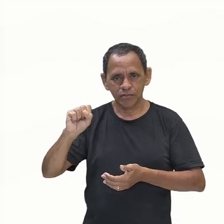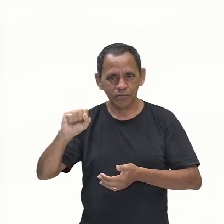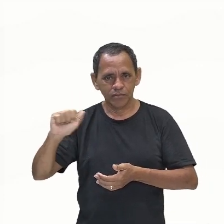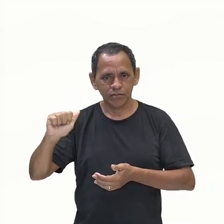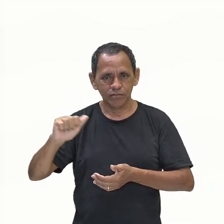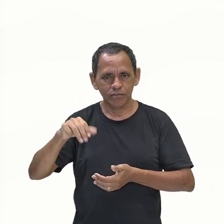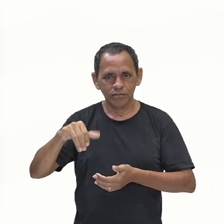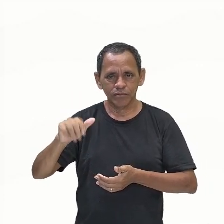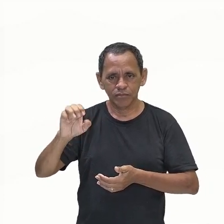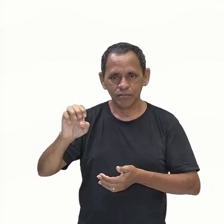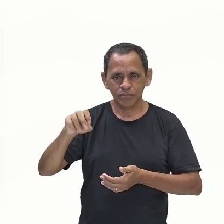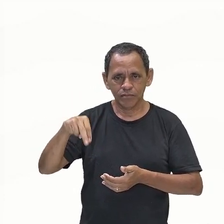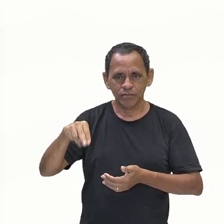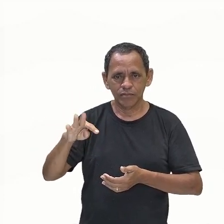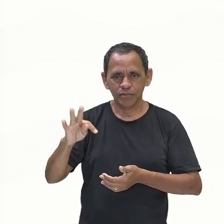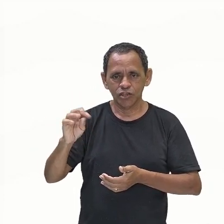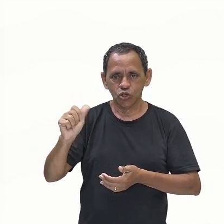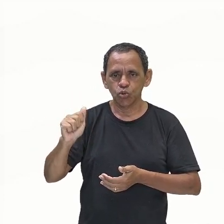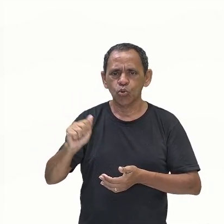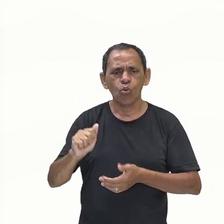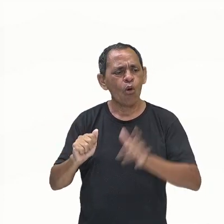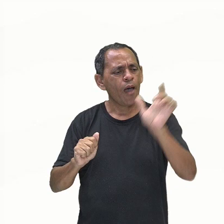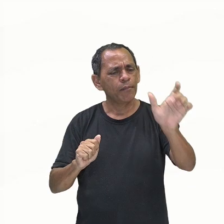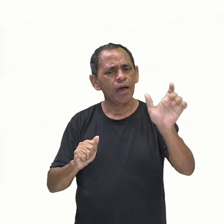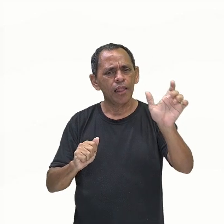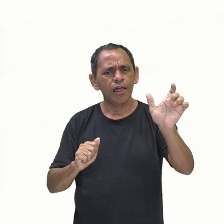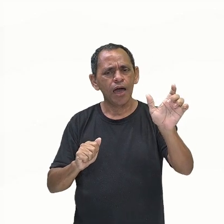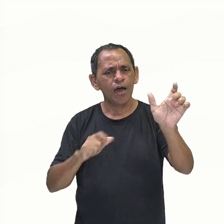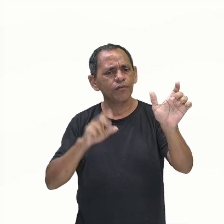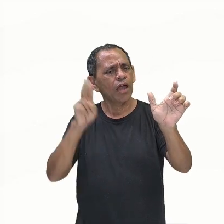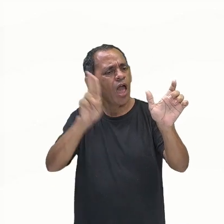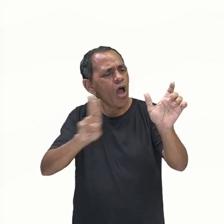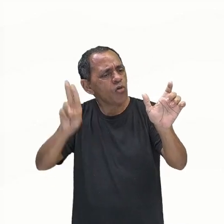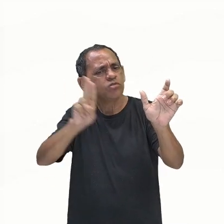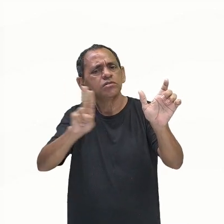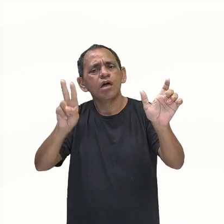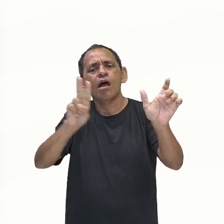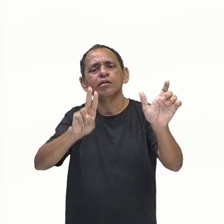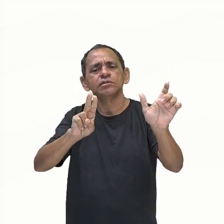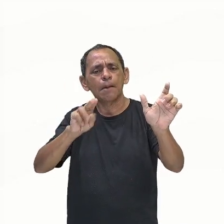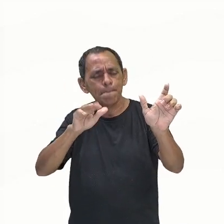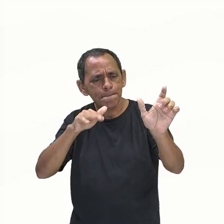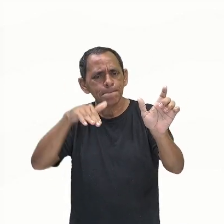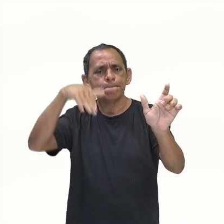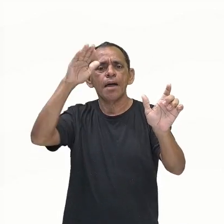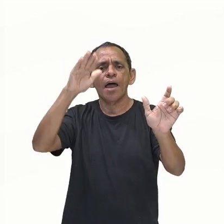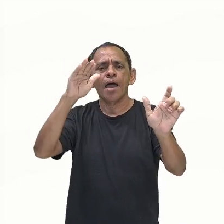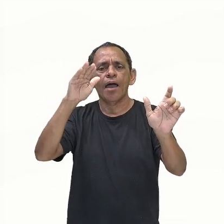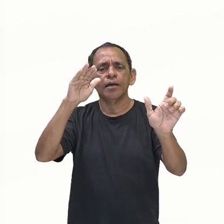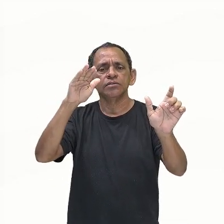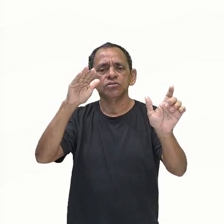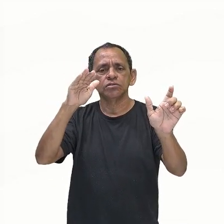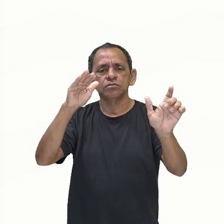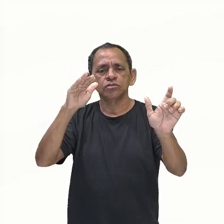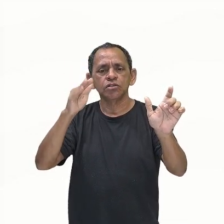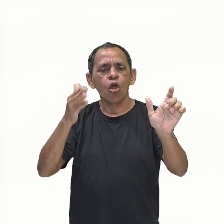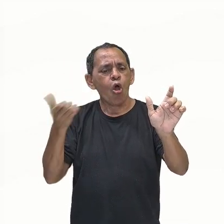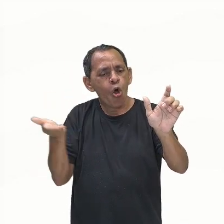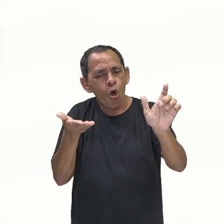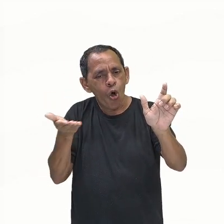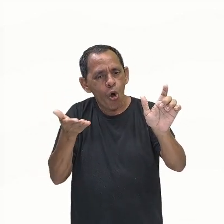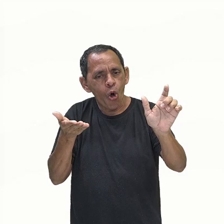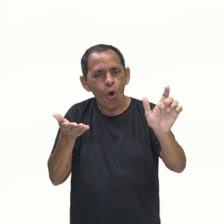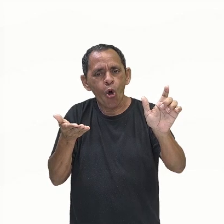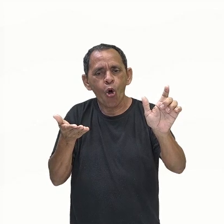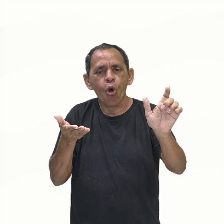gente. Essa palavra é muito utilizada recentemente e no meio das